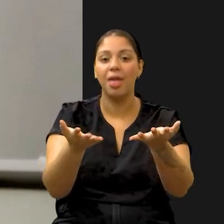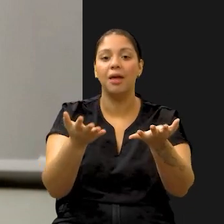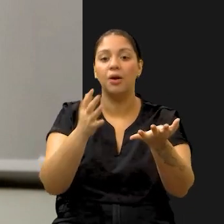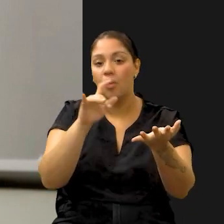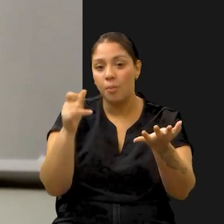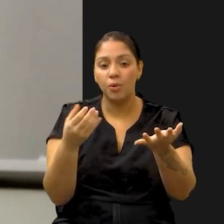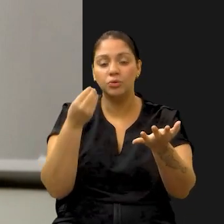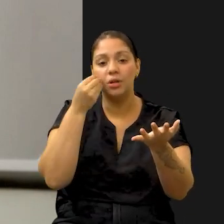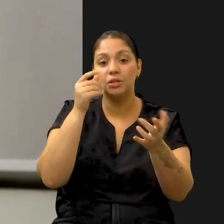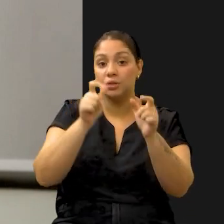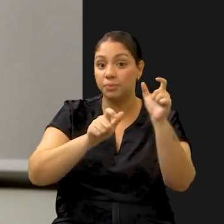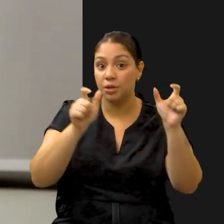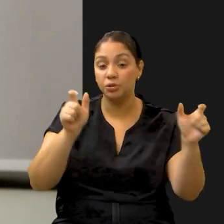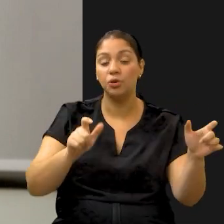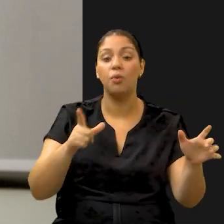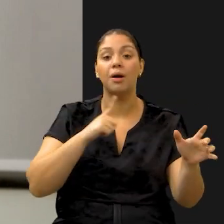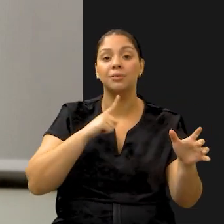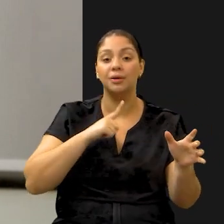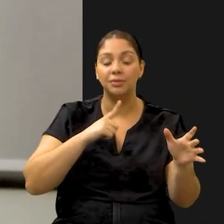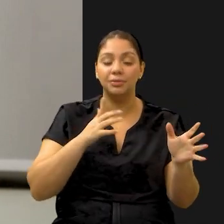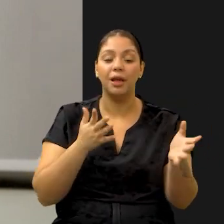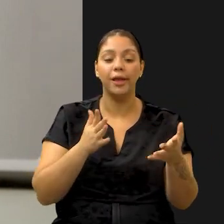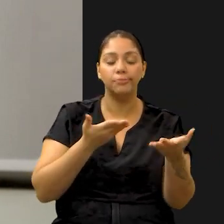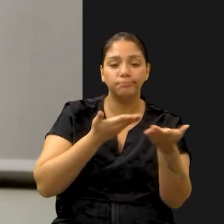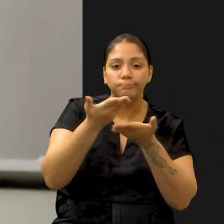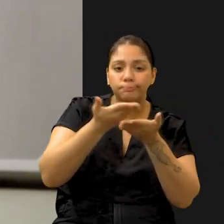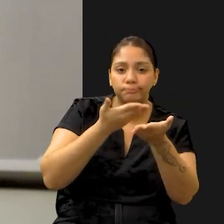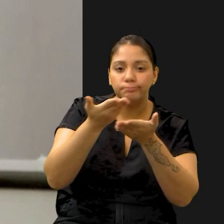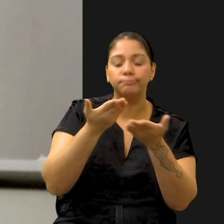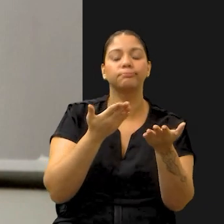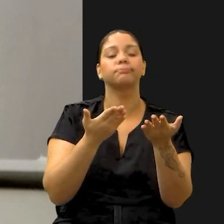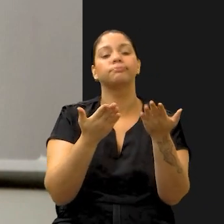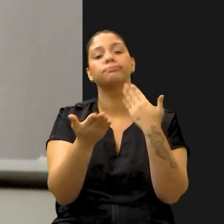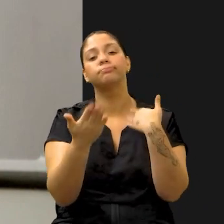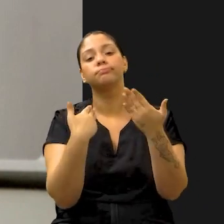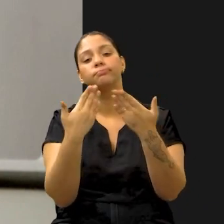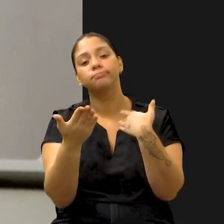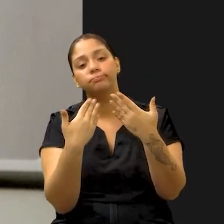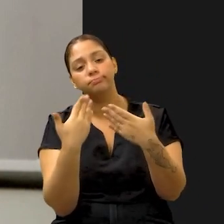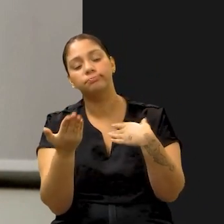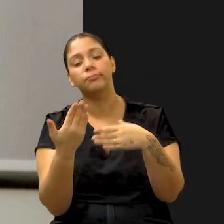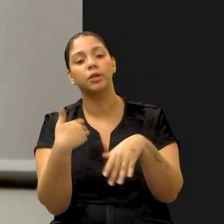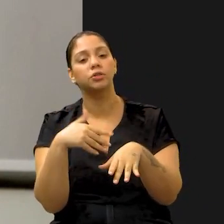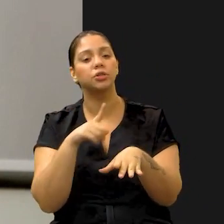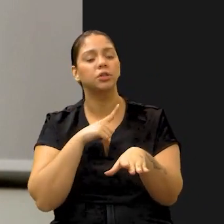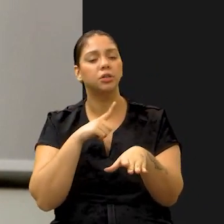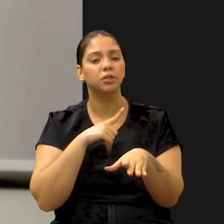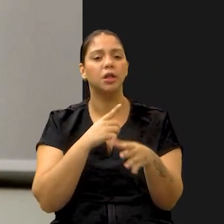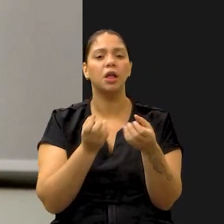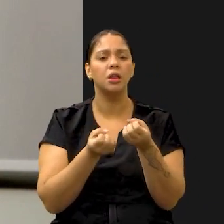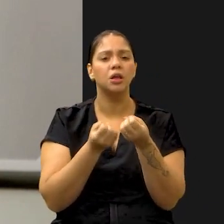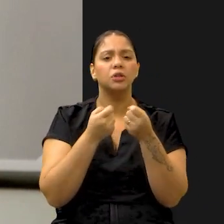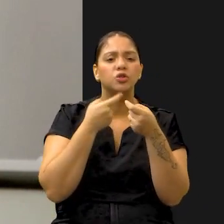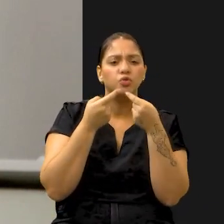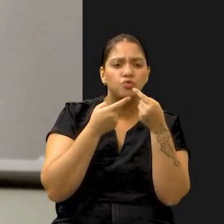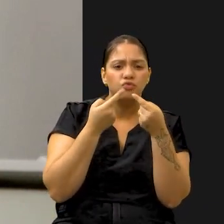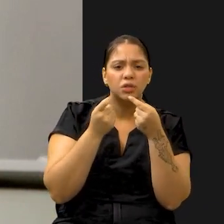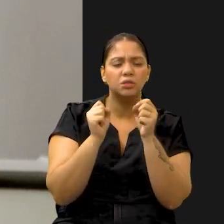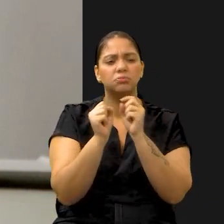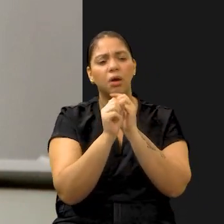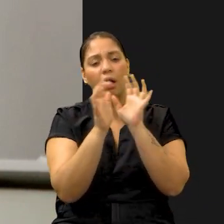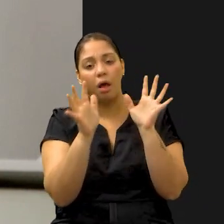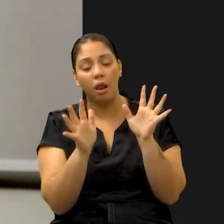da informação chegar às pessoas. Tem um espaço ali de conversa, de troca de informação, de escuta de